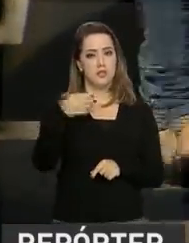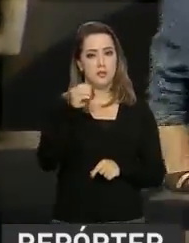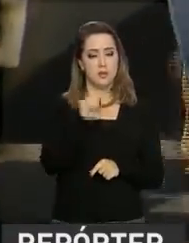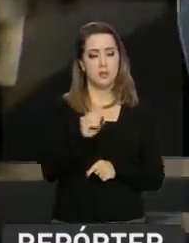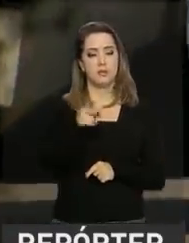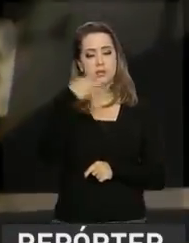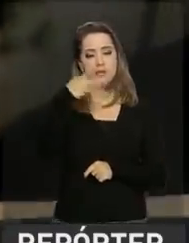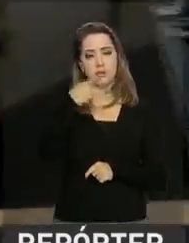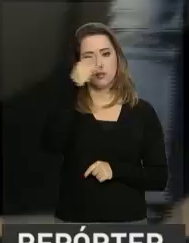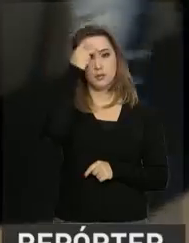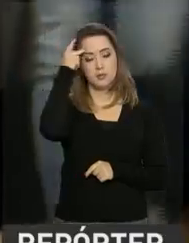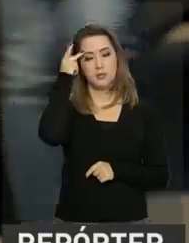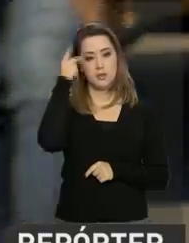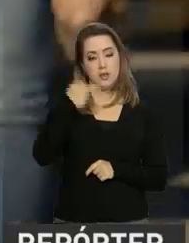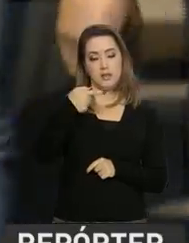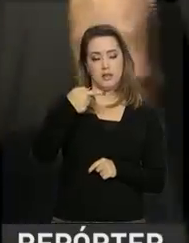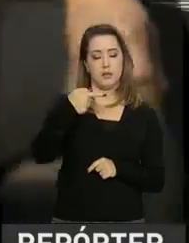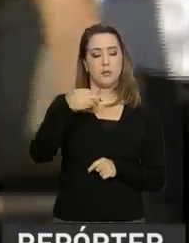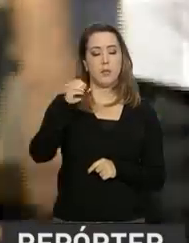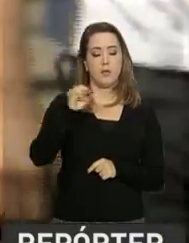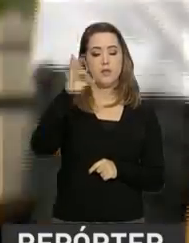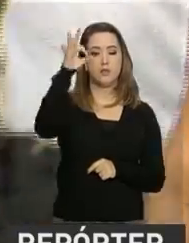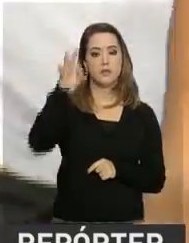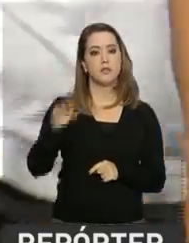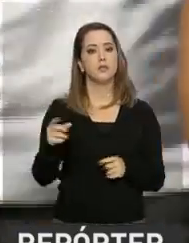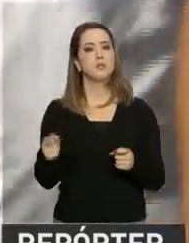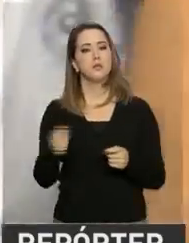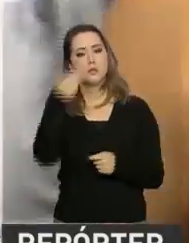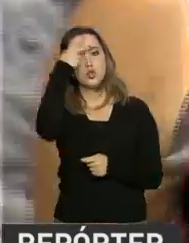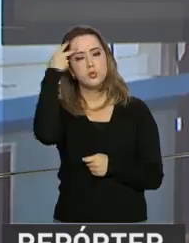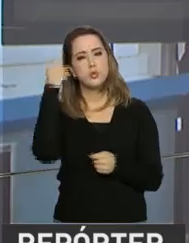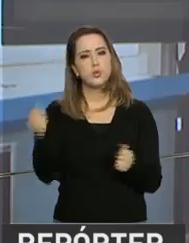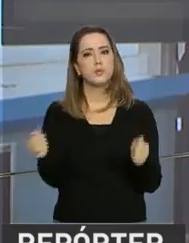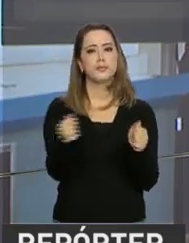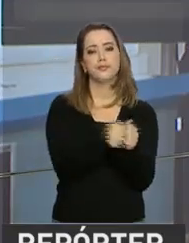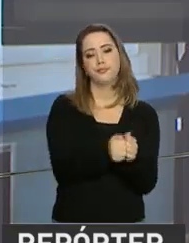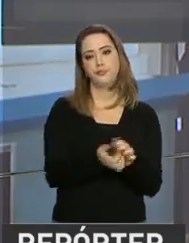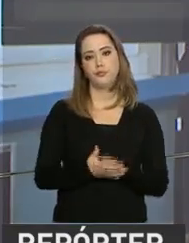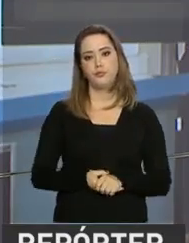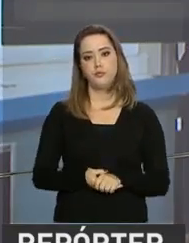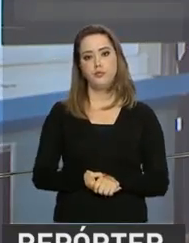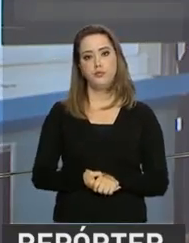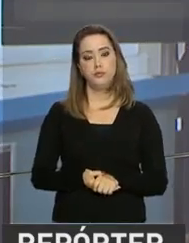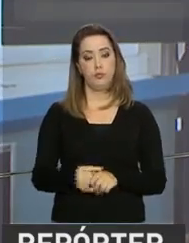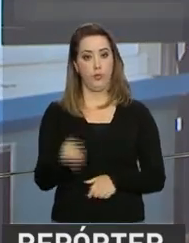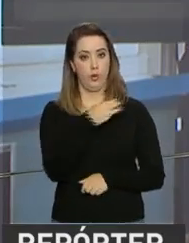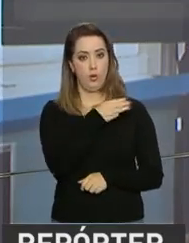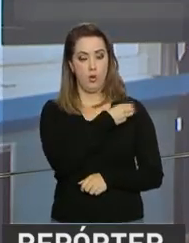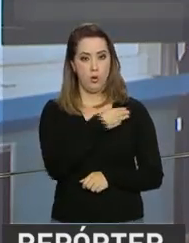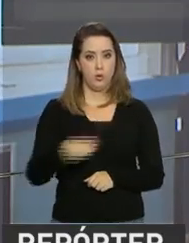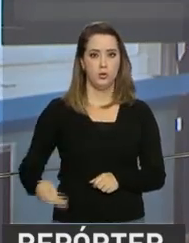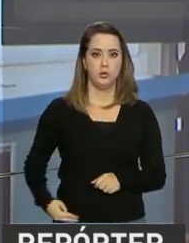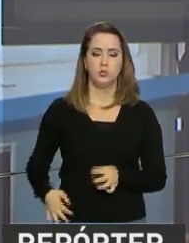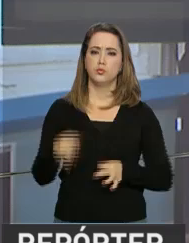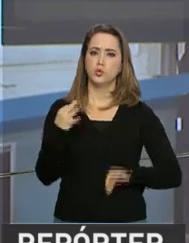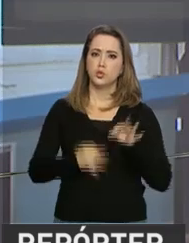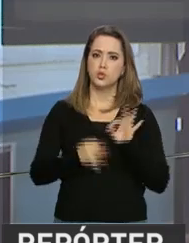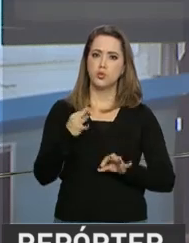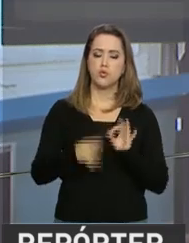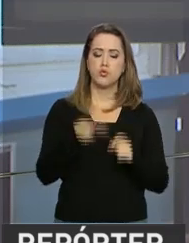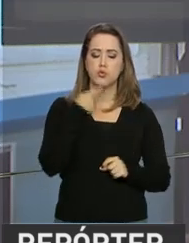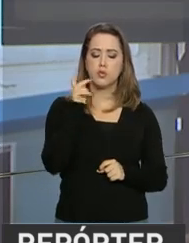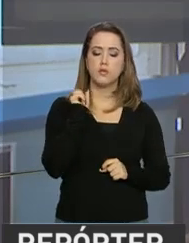parentes namorados ou amigos da vítima o Ministro Alexandre de Moraes anunciou ainda